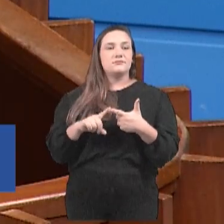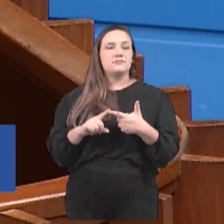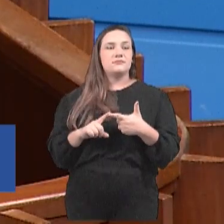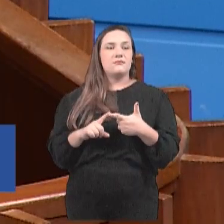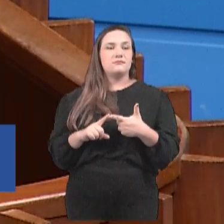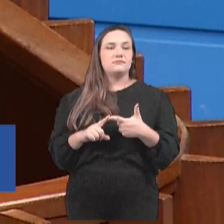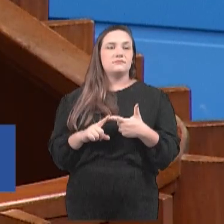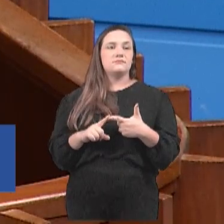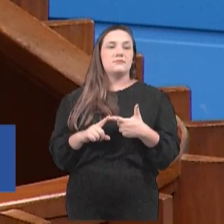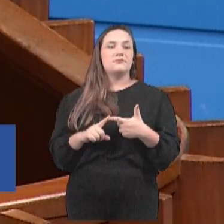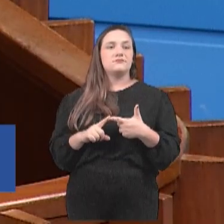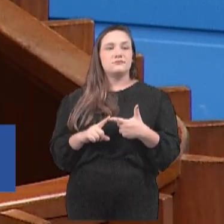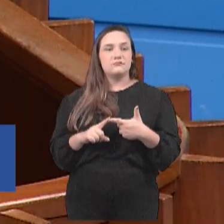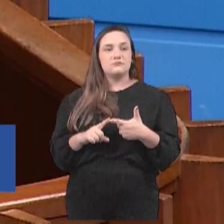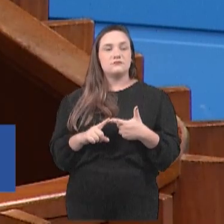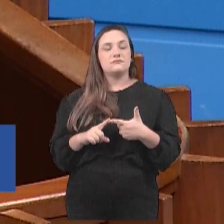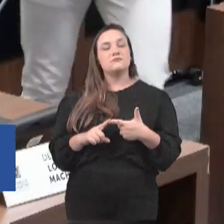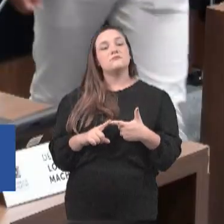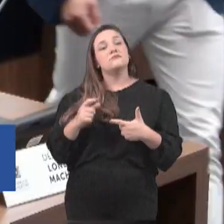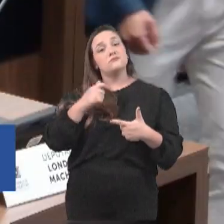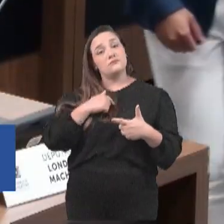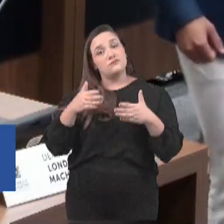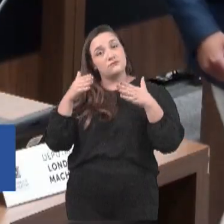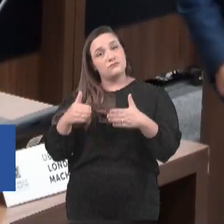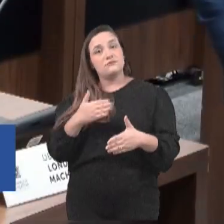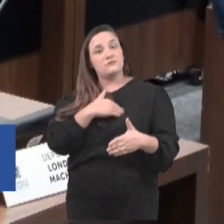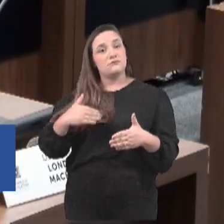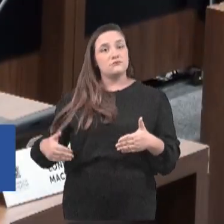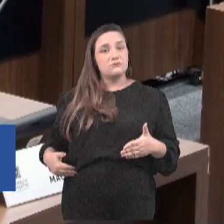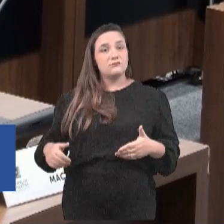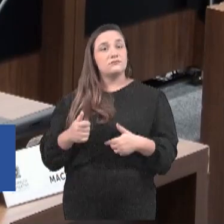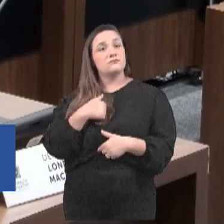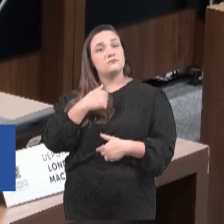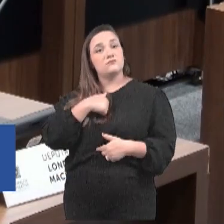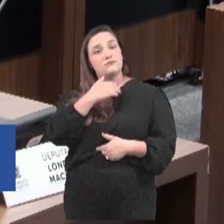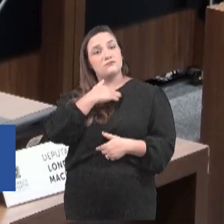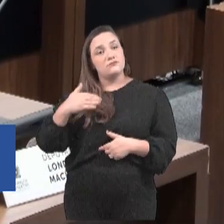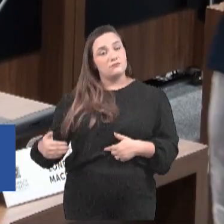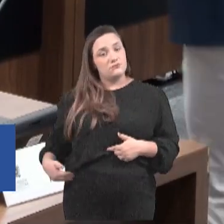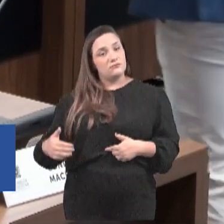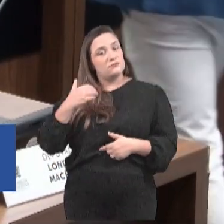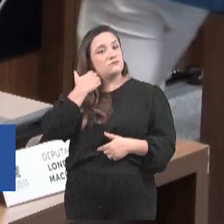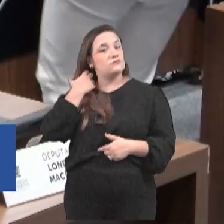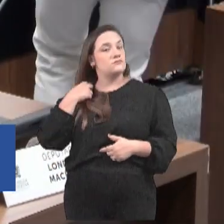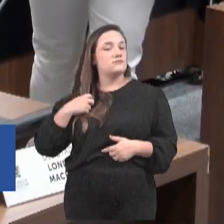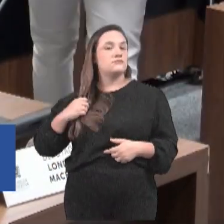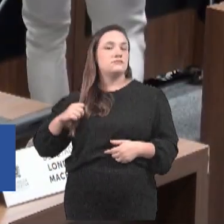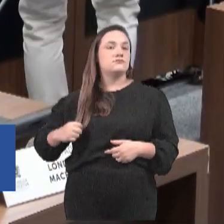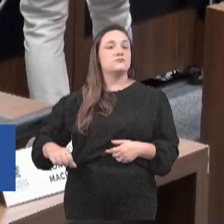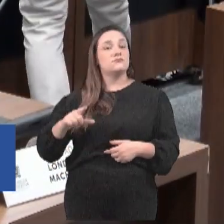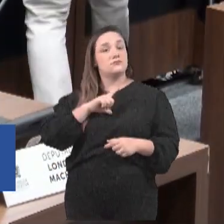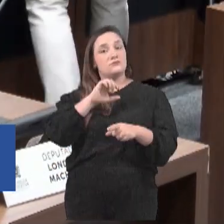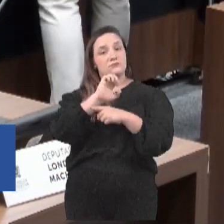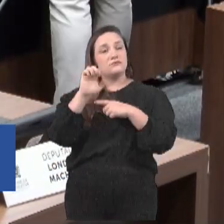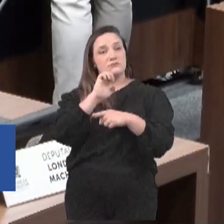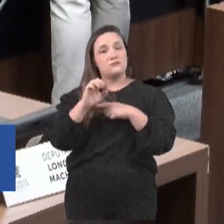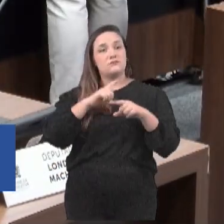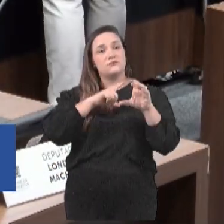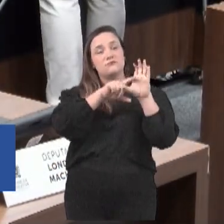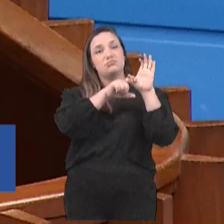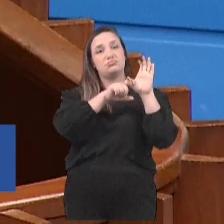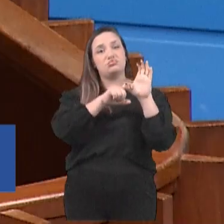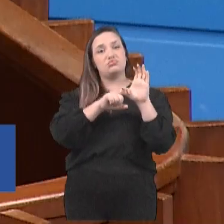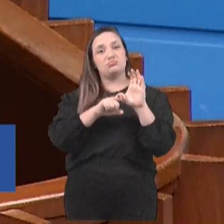anos depois eu chego ao governo. Como governador, assumi um Estado que devia